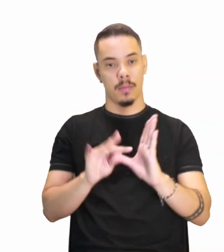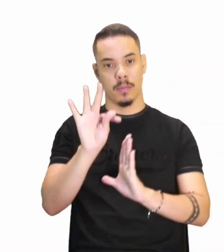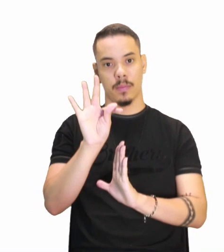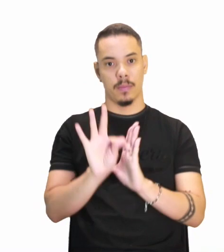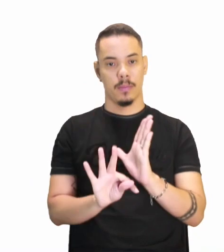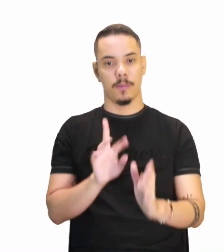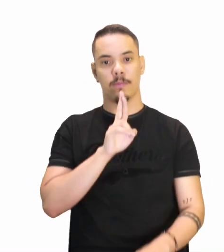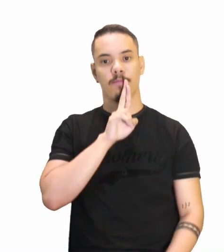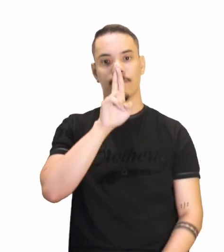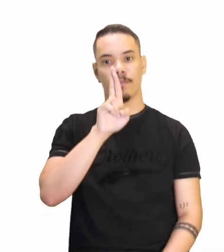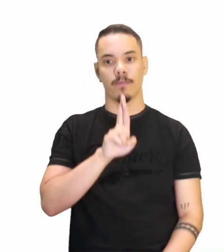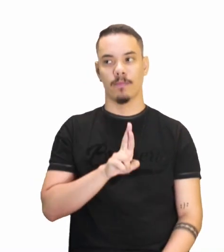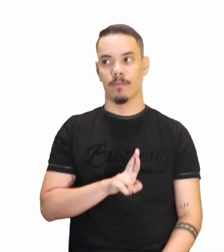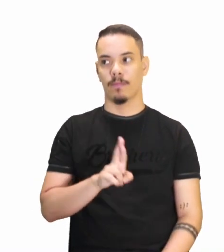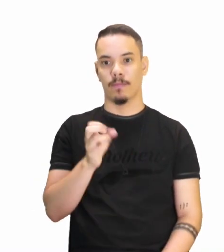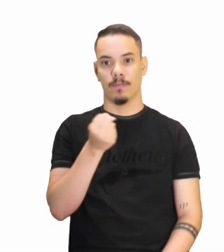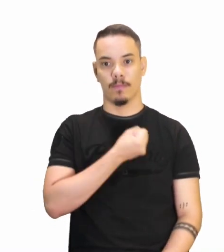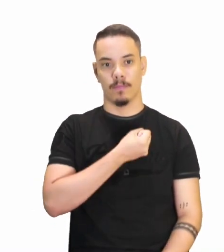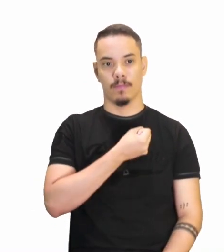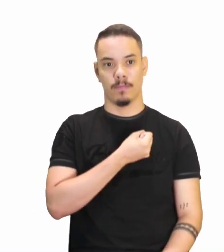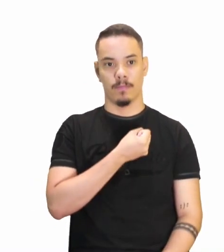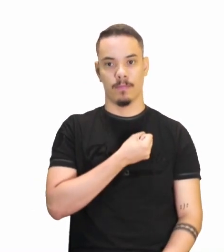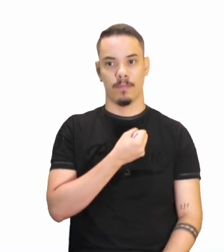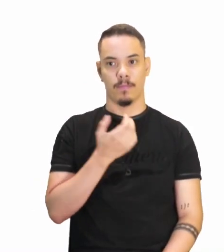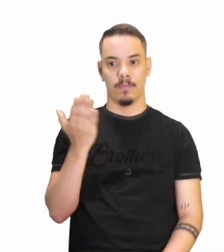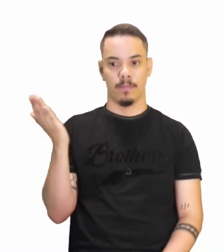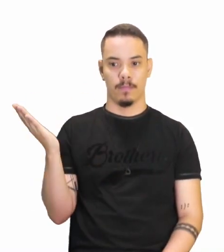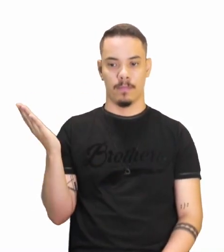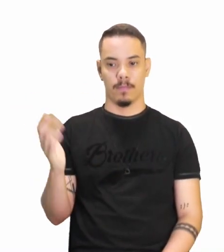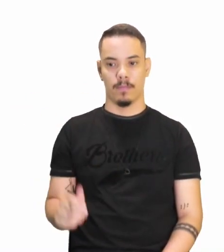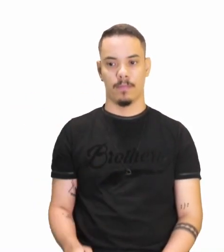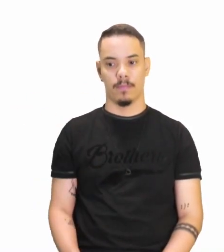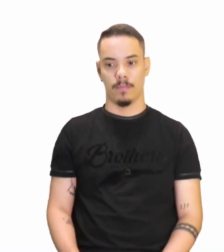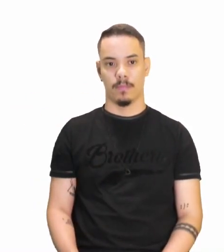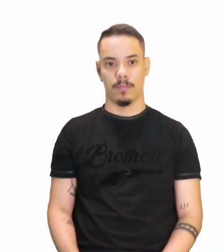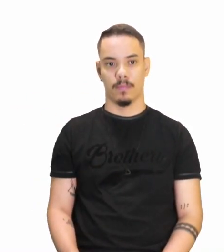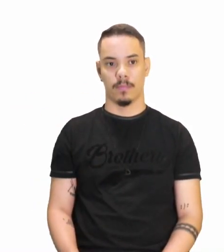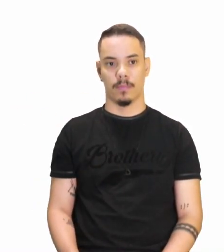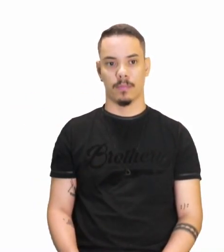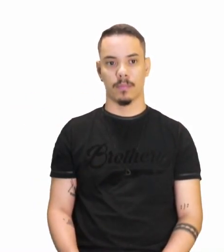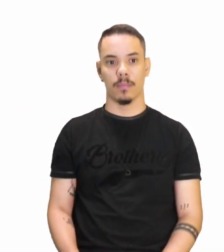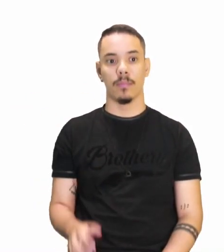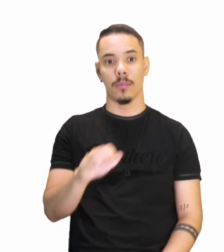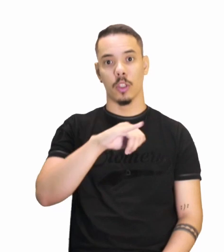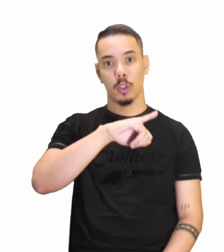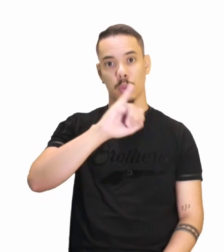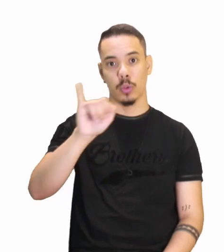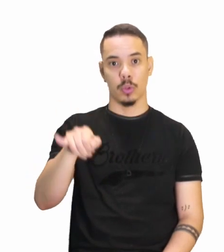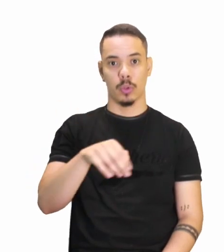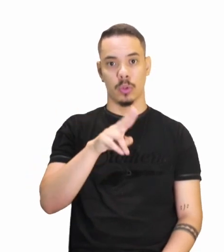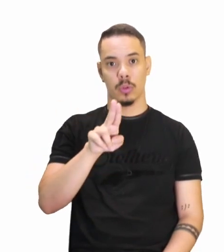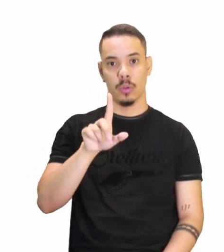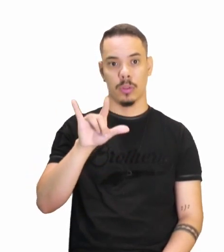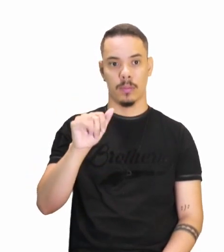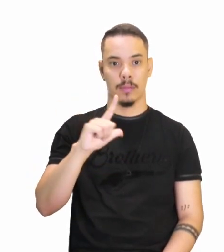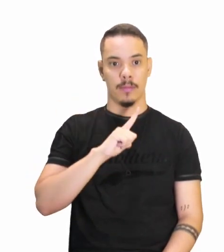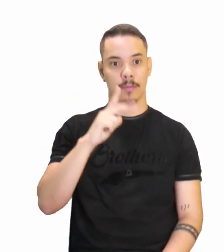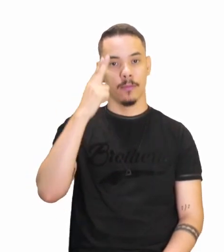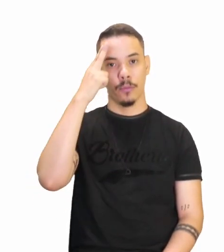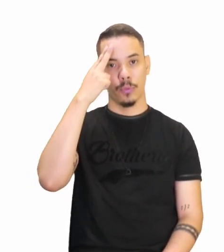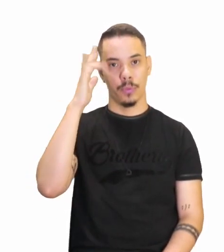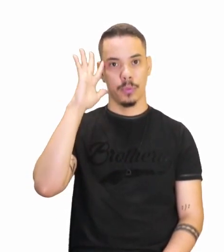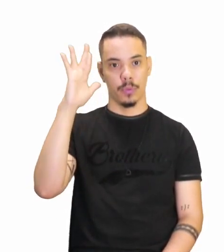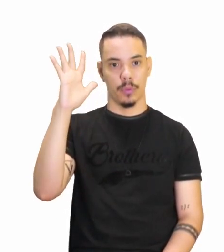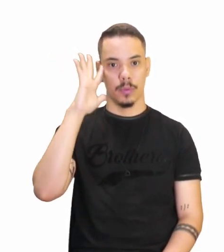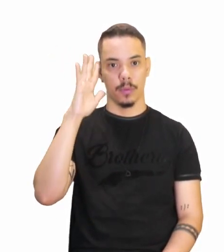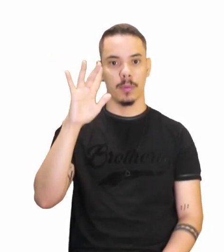a seguir para responder à questão nós temos aqui o seguinte Júlia tem um sonho ela